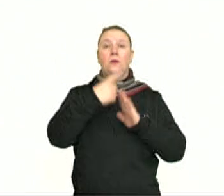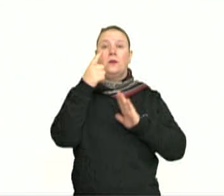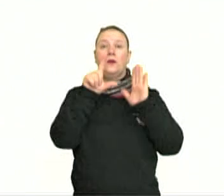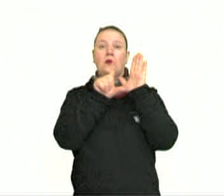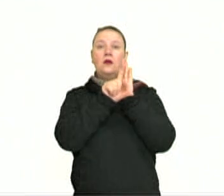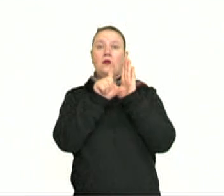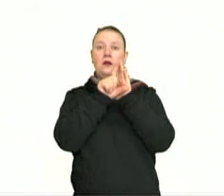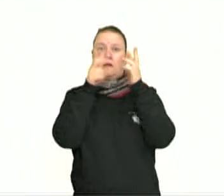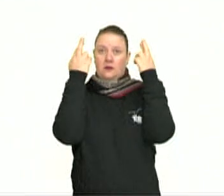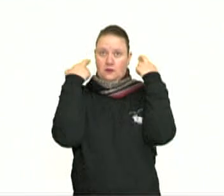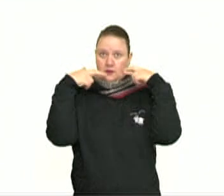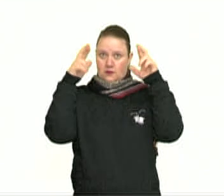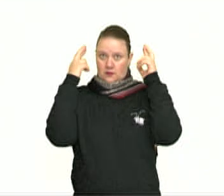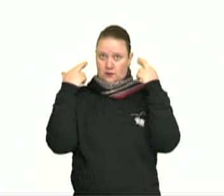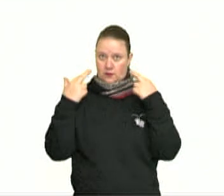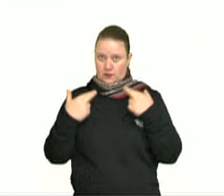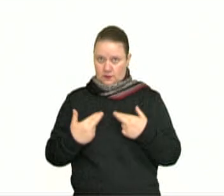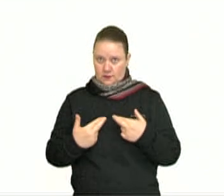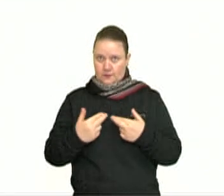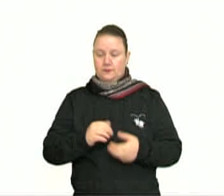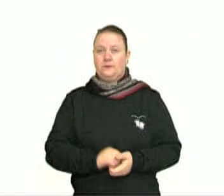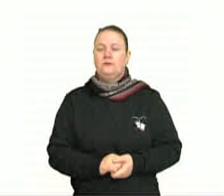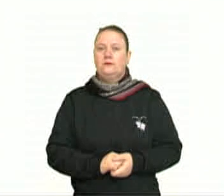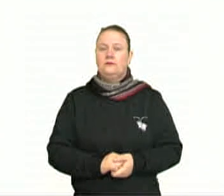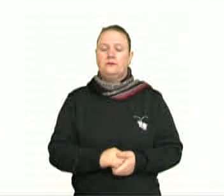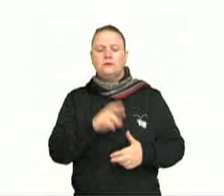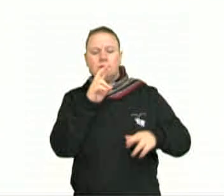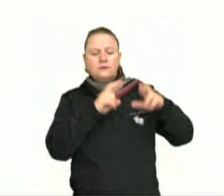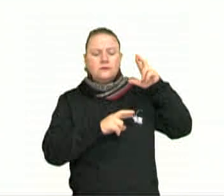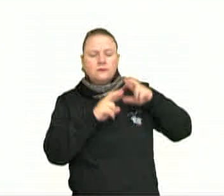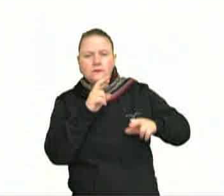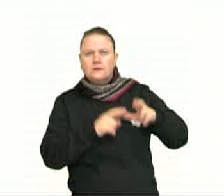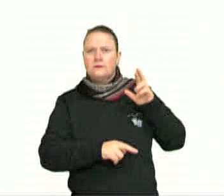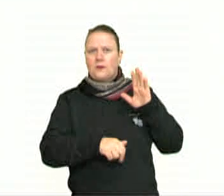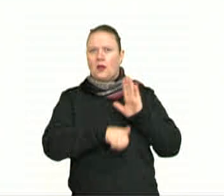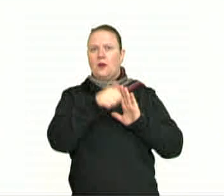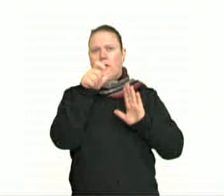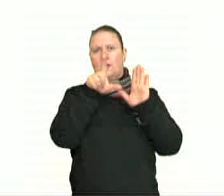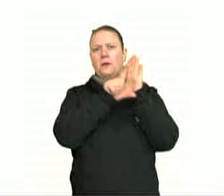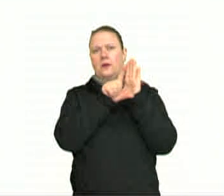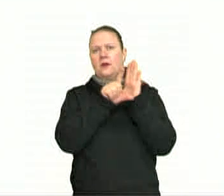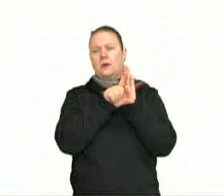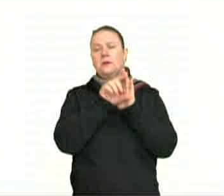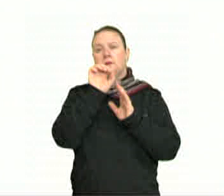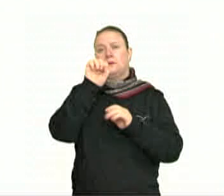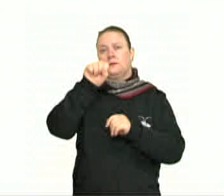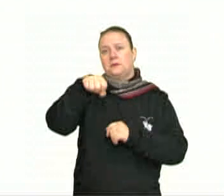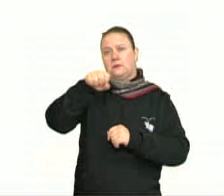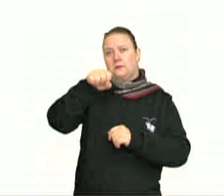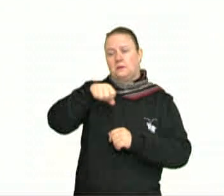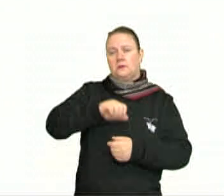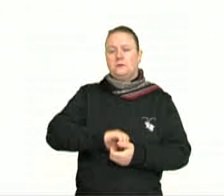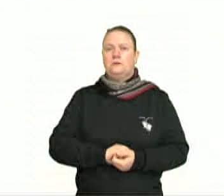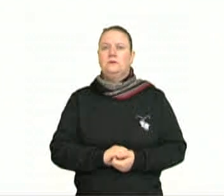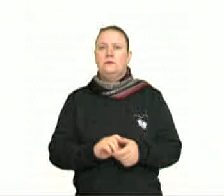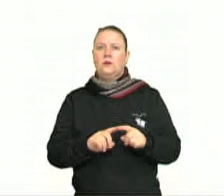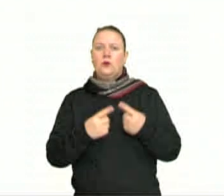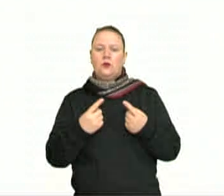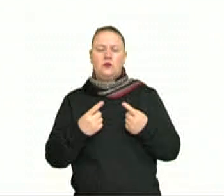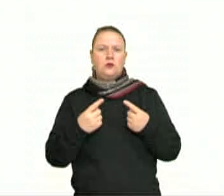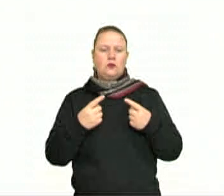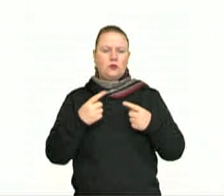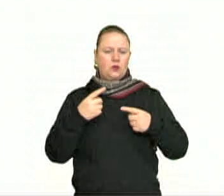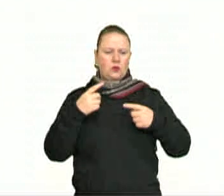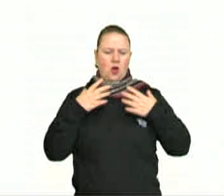sobre isso, né? Então, se a gente for analisar, a primeira sim, né? Como eu comentei com vocês, pois todo corpo em repouso